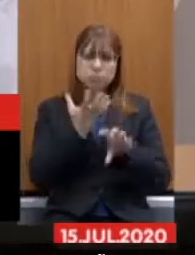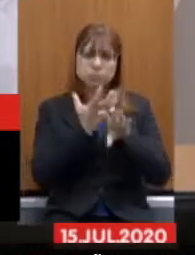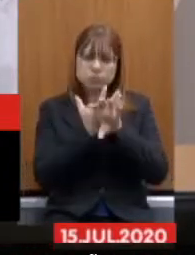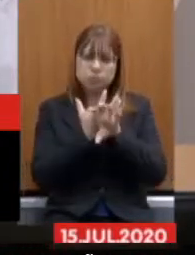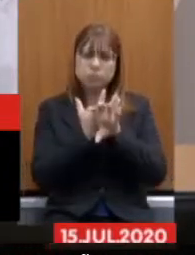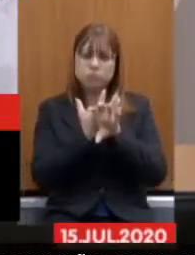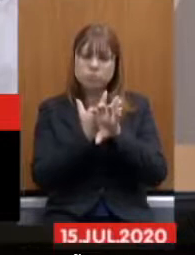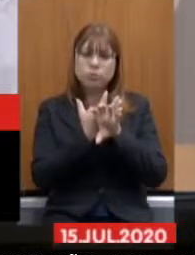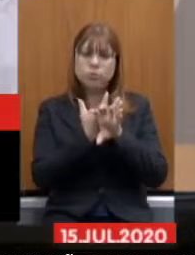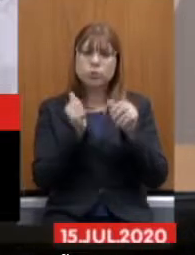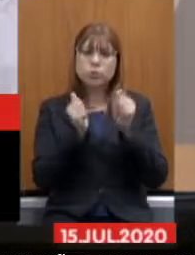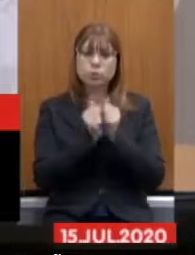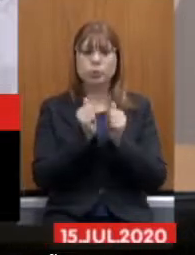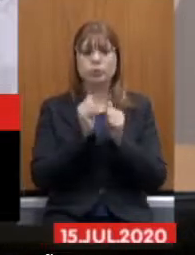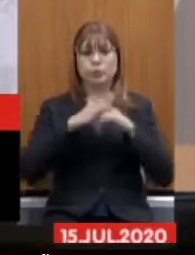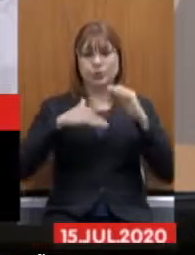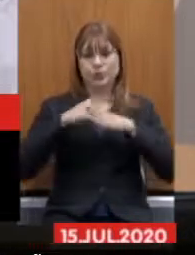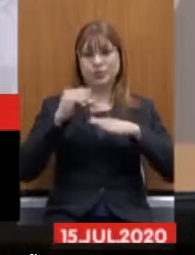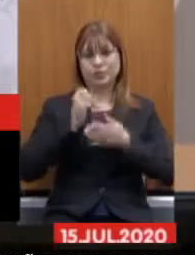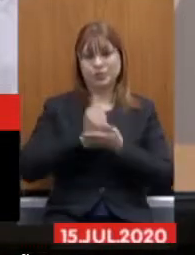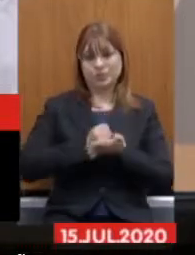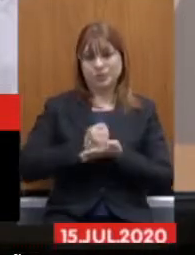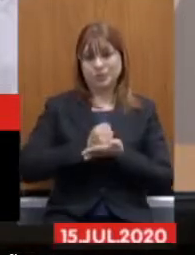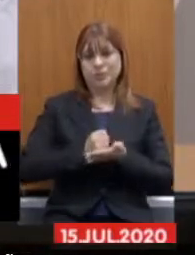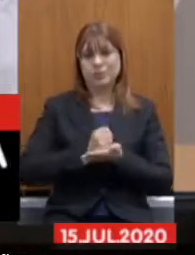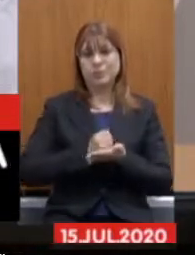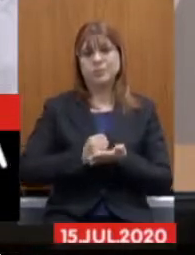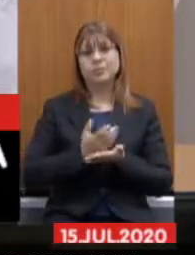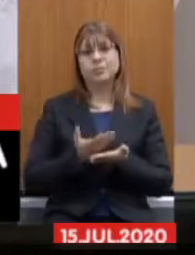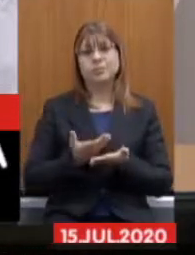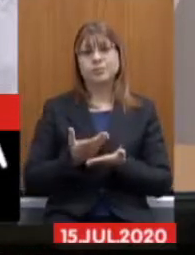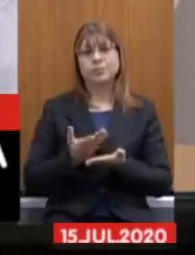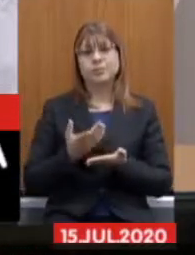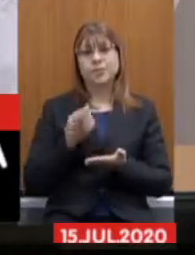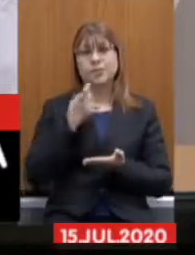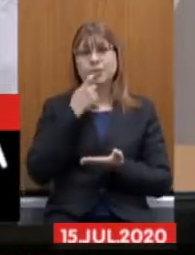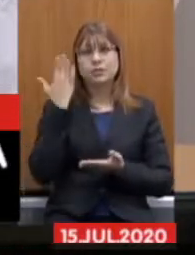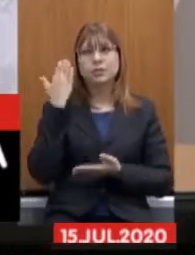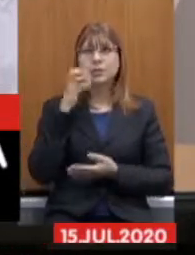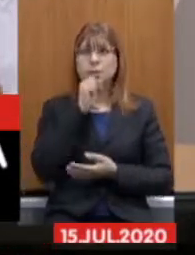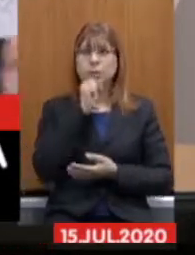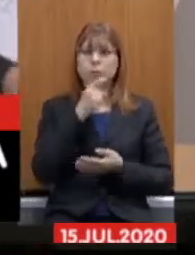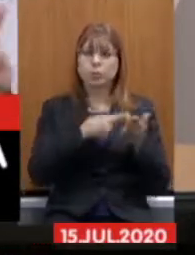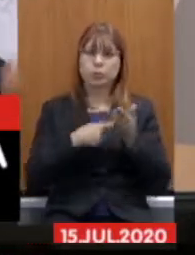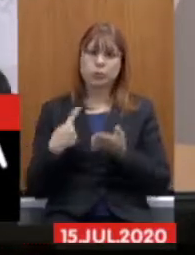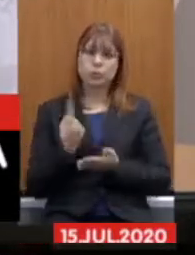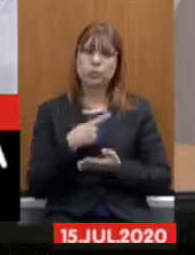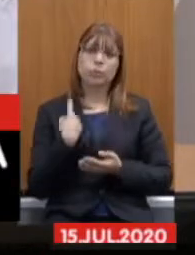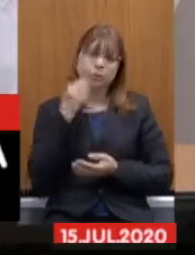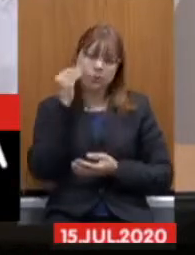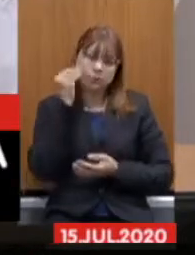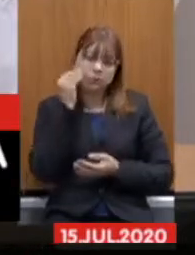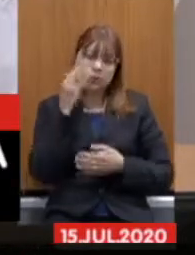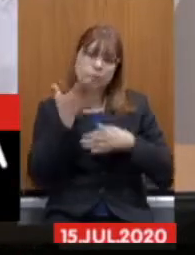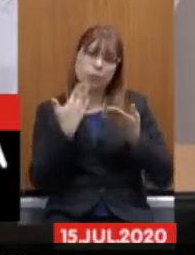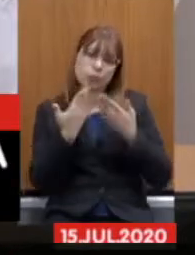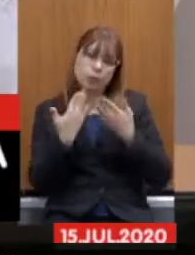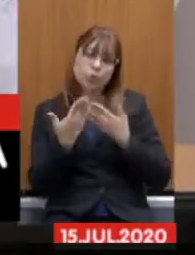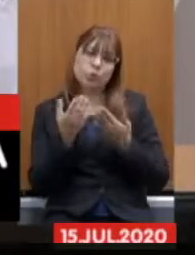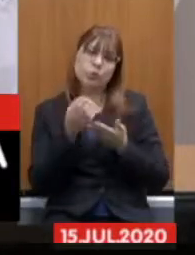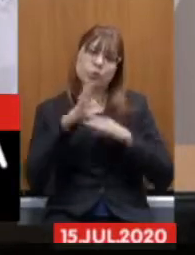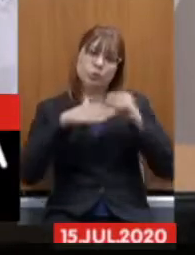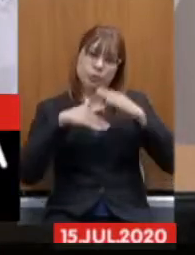nascente farmacêutico e não conseguimos o convite aqui em agradeço foi feito no final de semana no sábado a gente não conseguiu nós tentamos não conseguimos